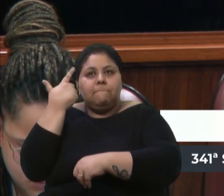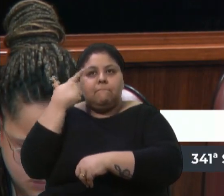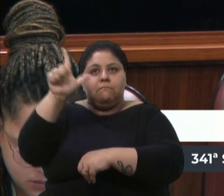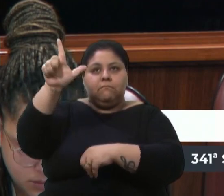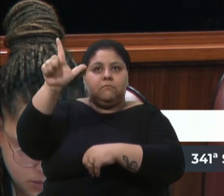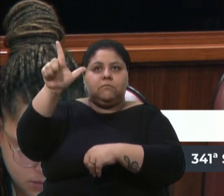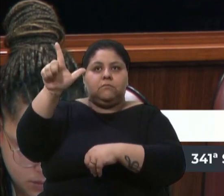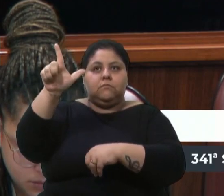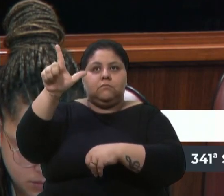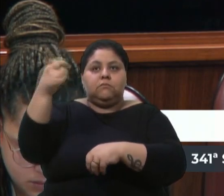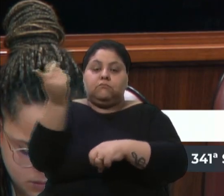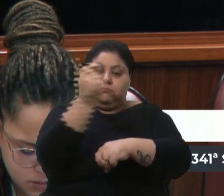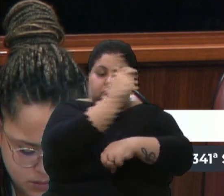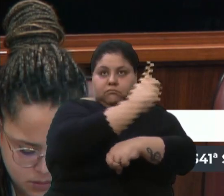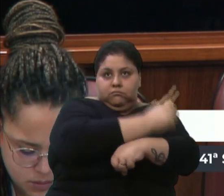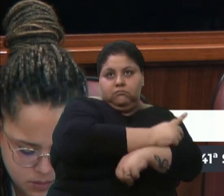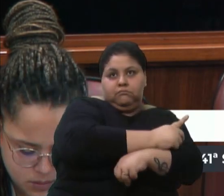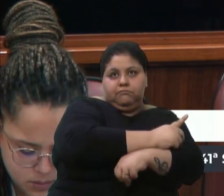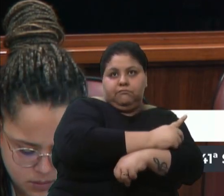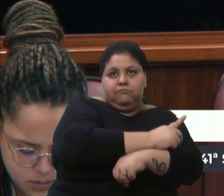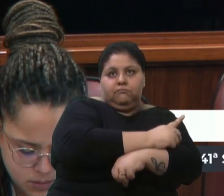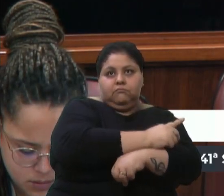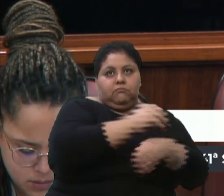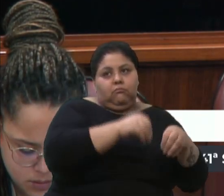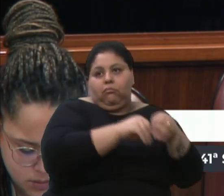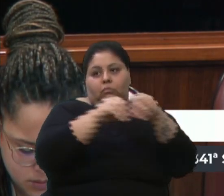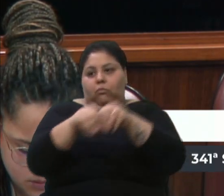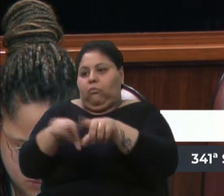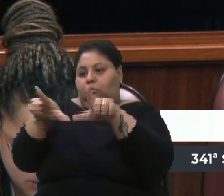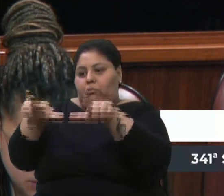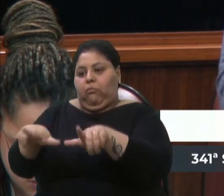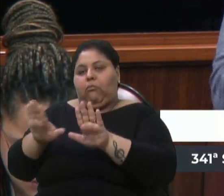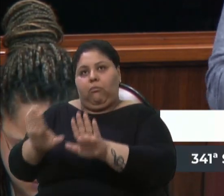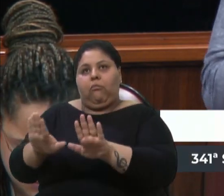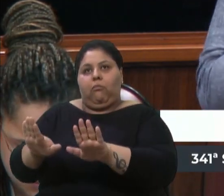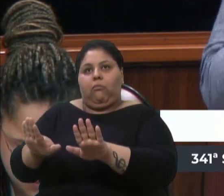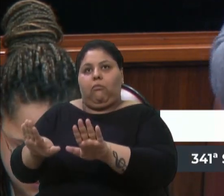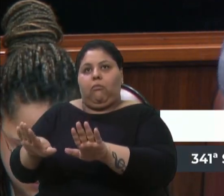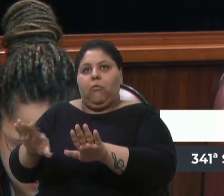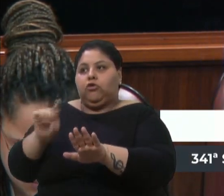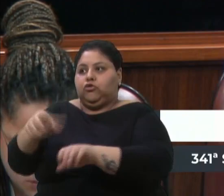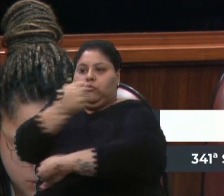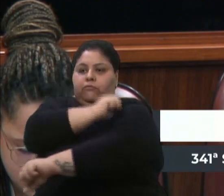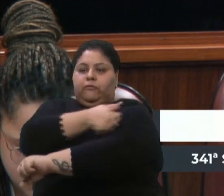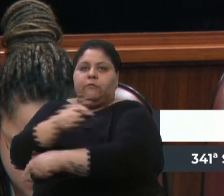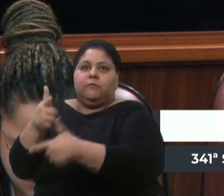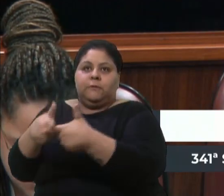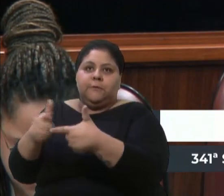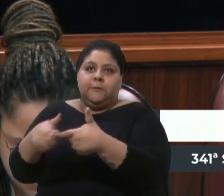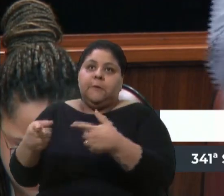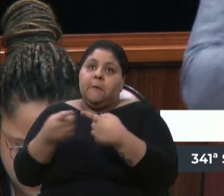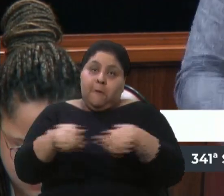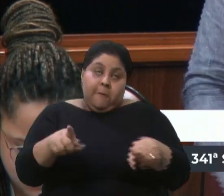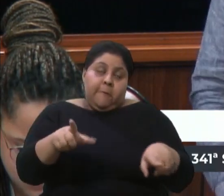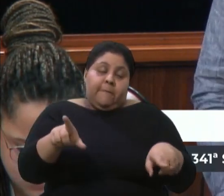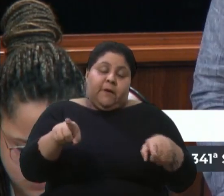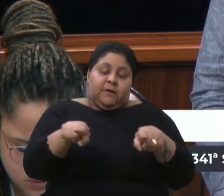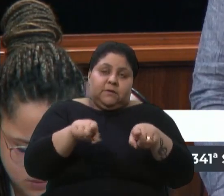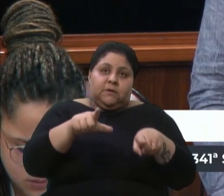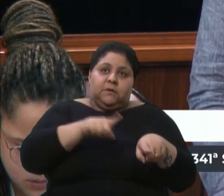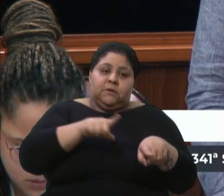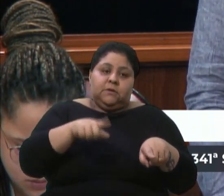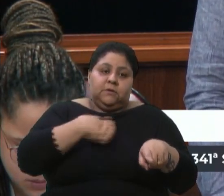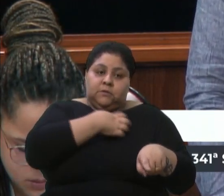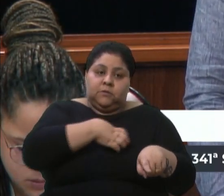depósito, entre aspas, de alunos problemas, entre aspas. Mas tem uma função pedagógica para aquele